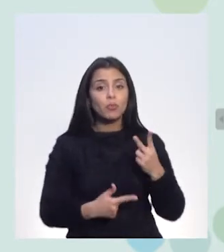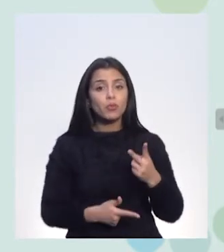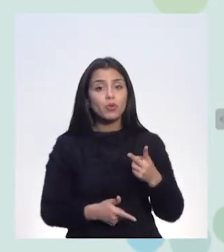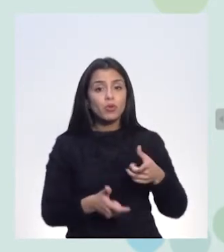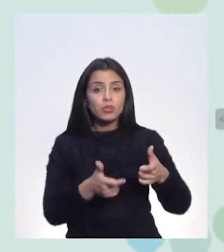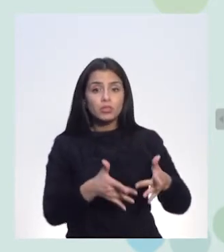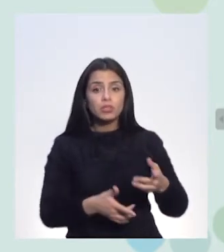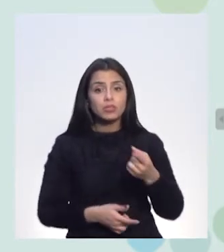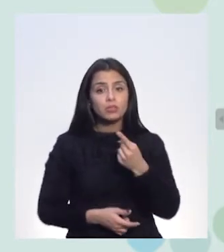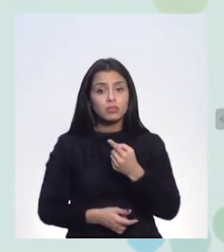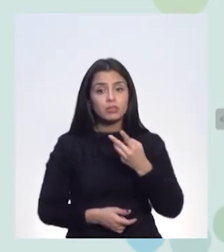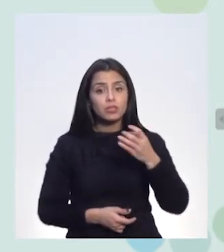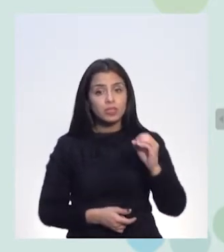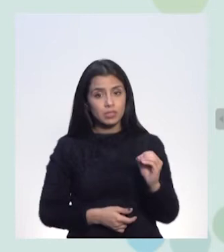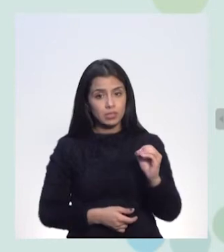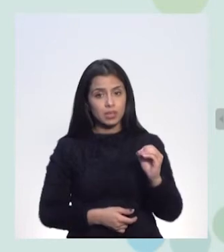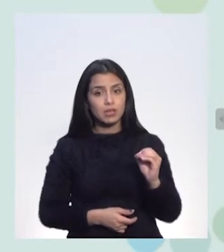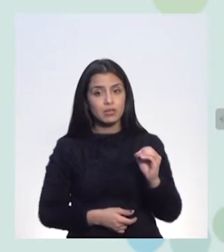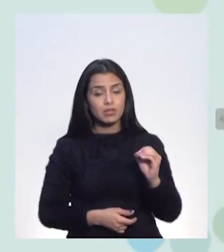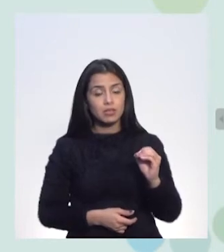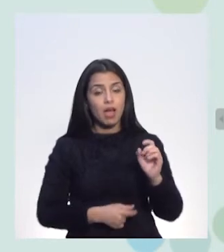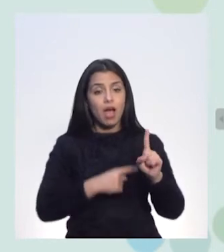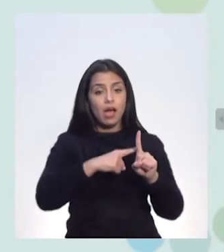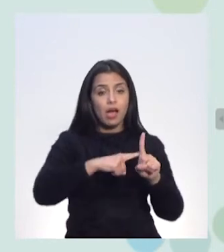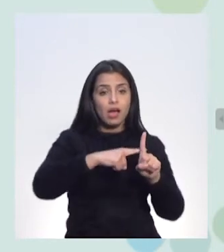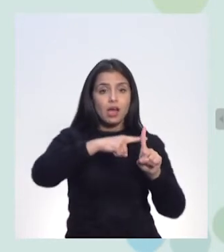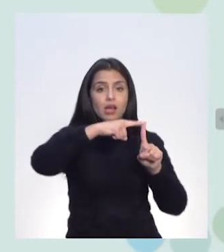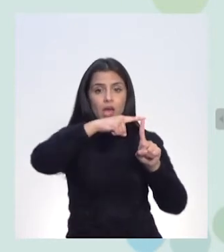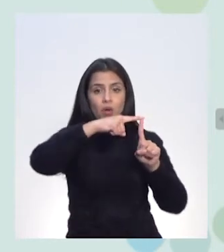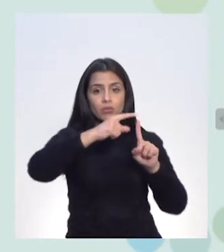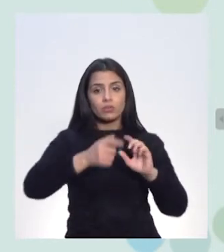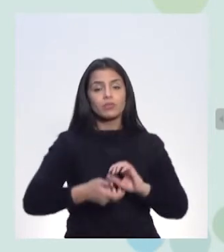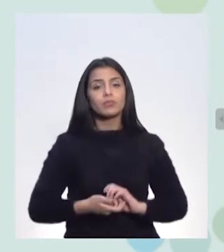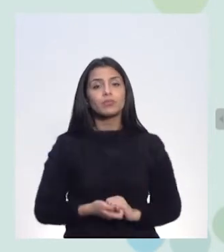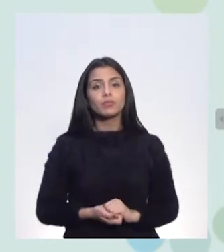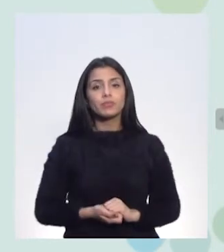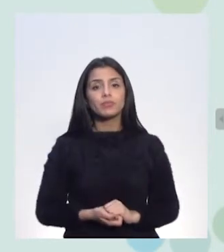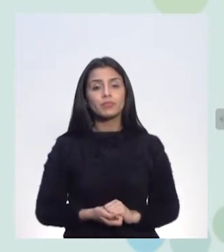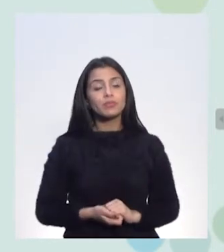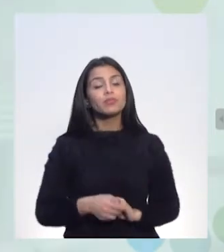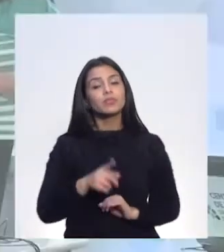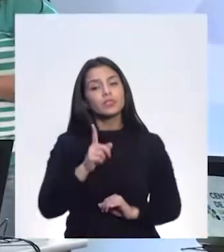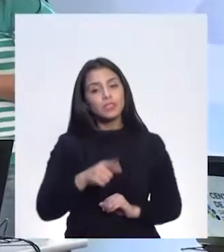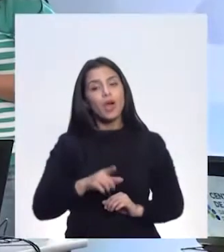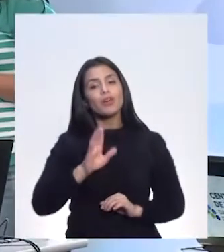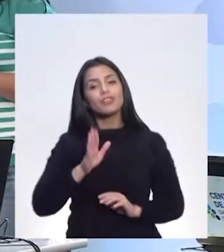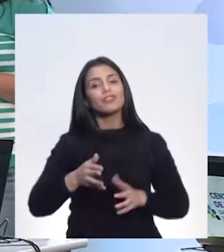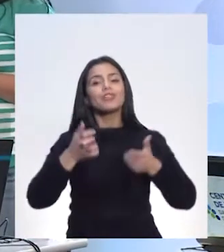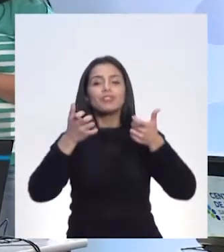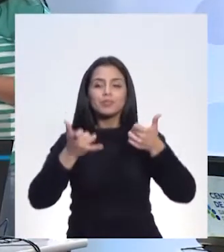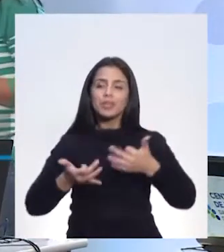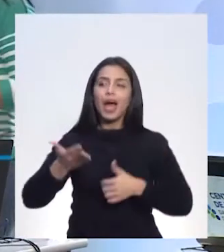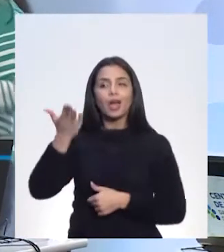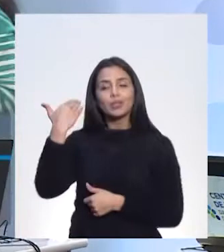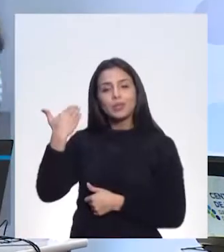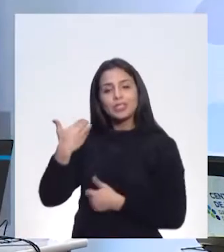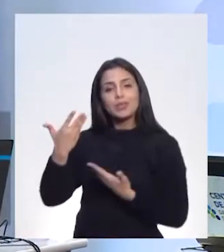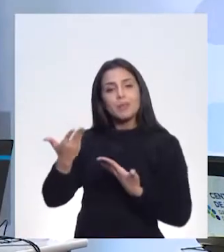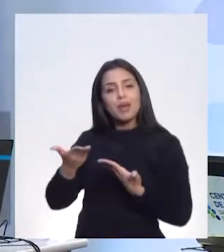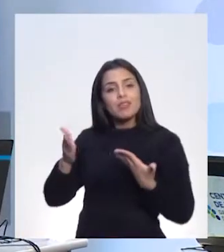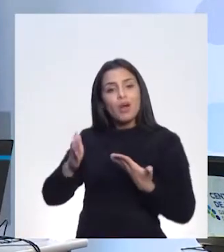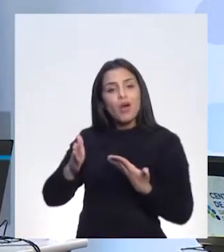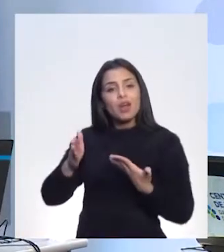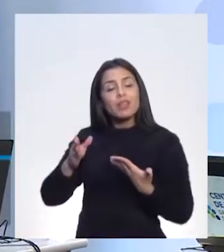dar 130 graus Celsius, que é exatamente o que eu já tinha explicado para vocês,